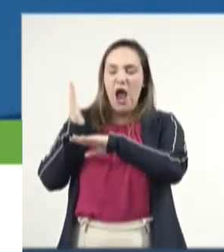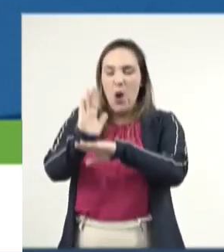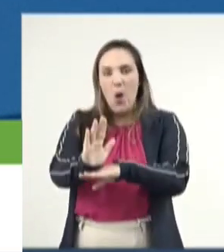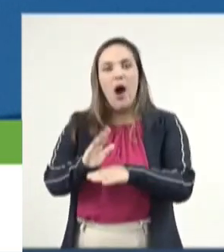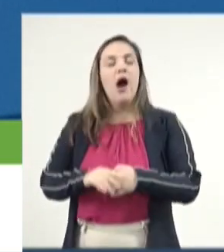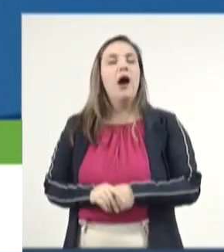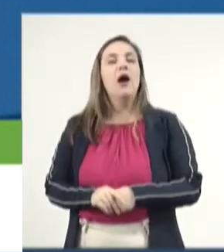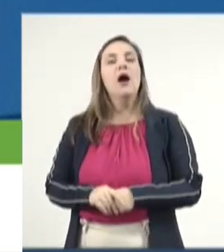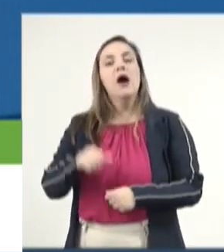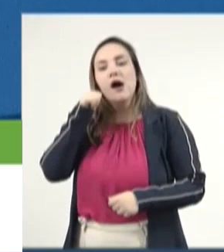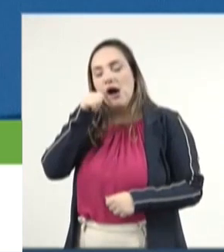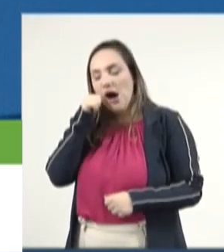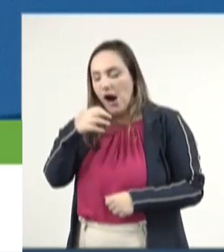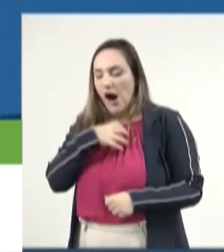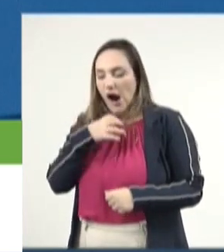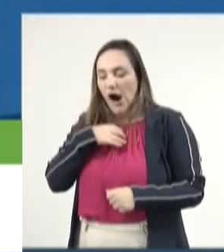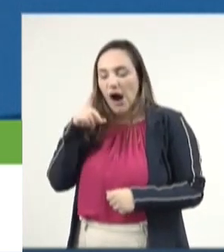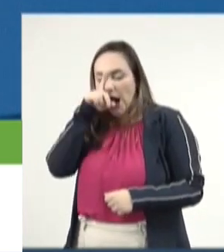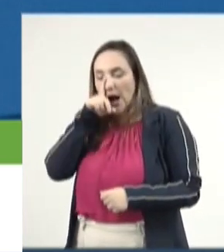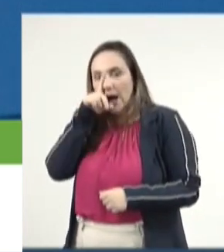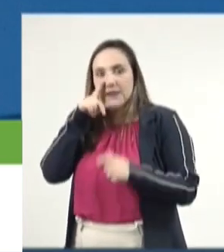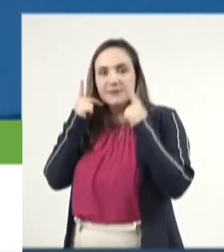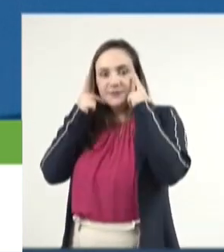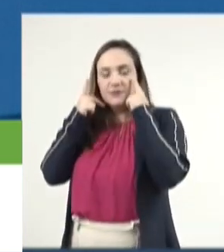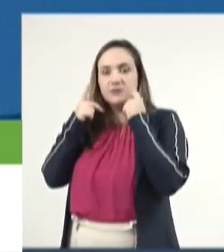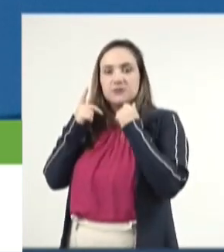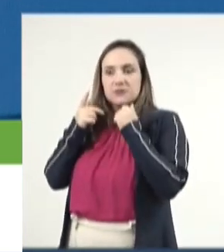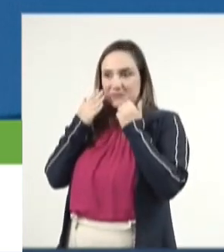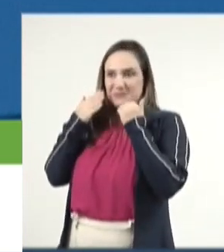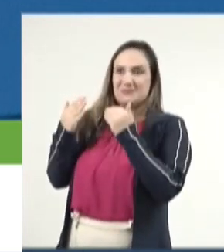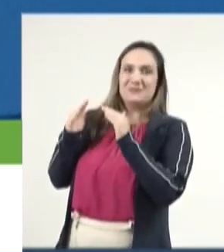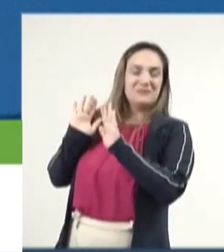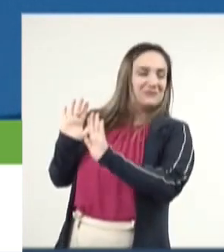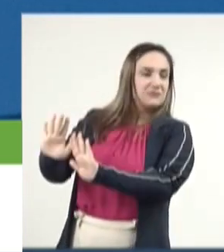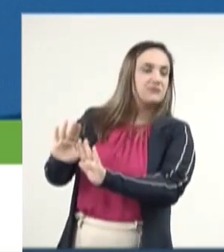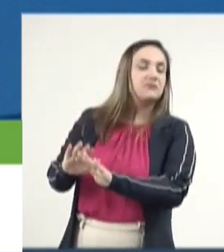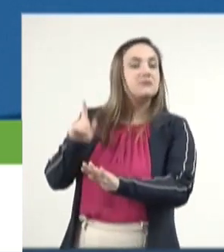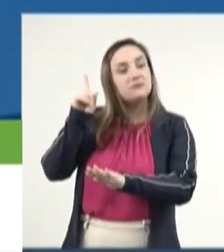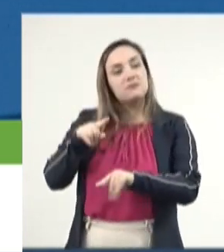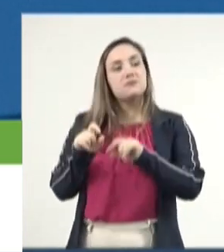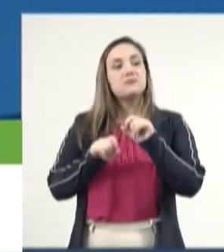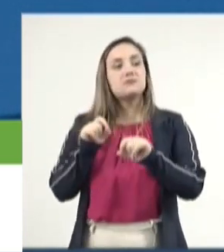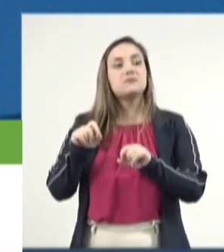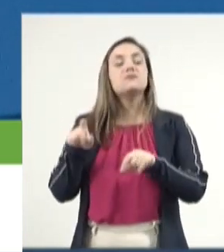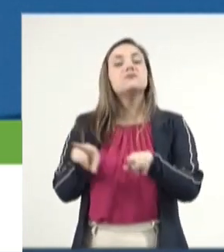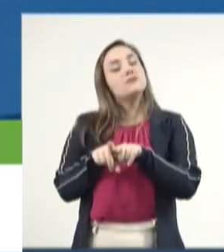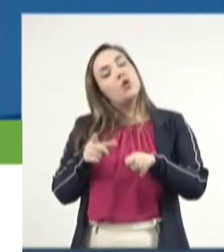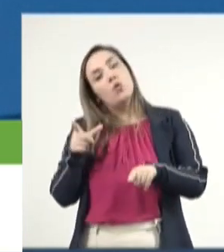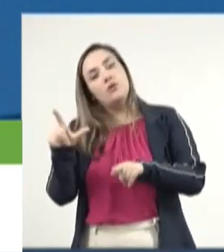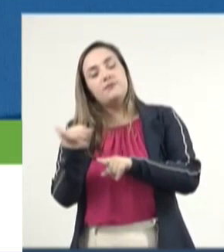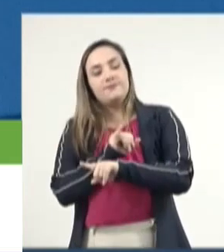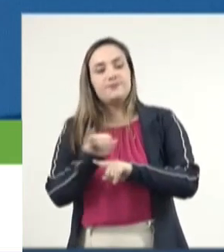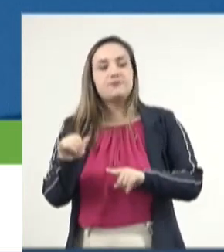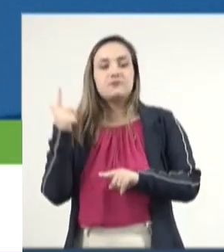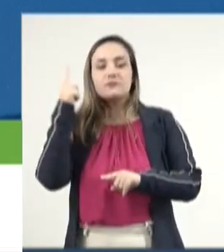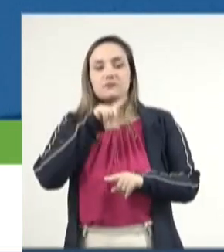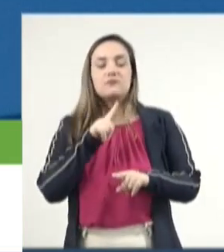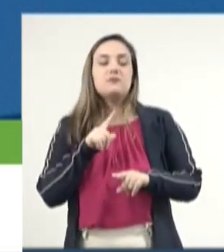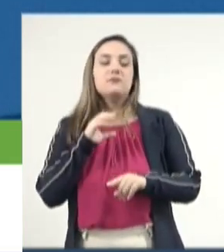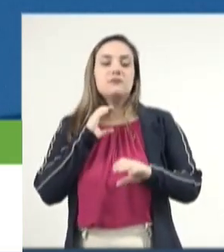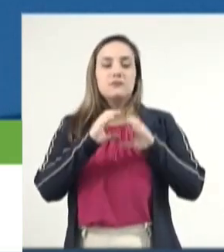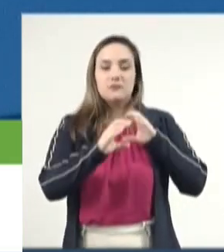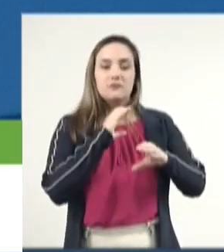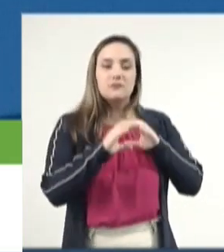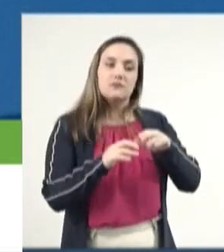auxílio à mulher que se sinta em situação de risco. Outros mecanismos que viabilizem a efetiva comunicação entre